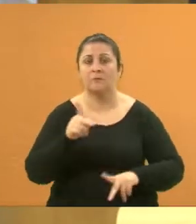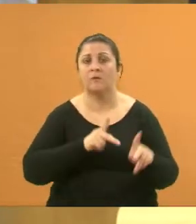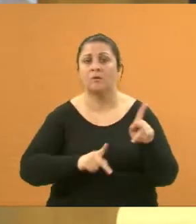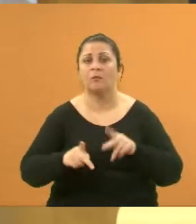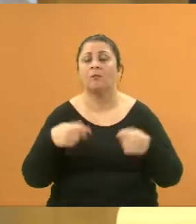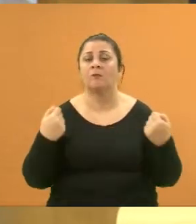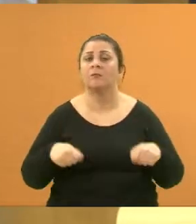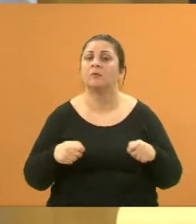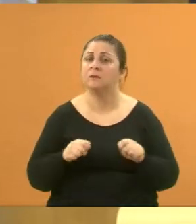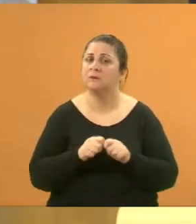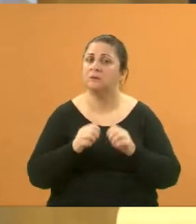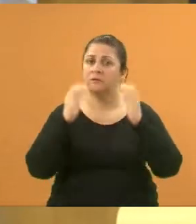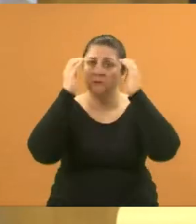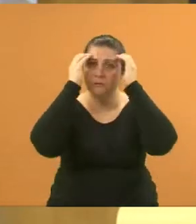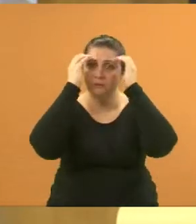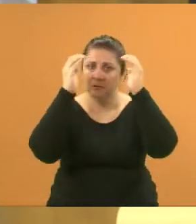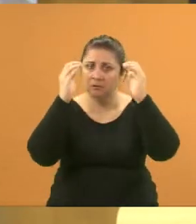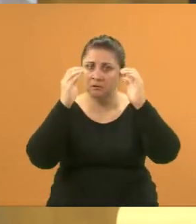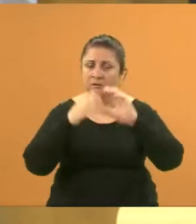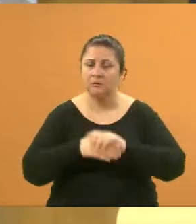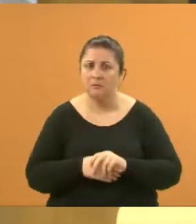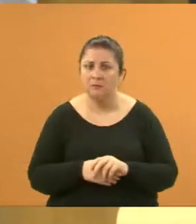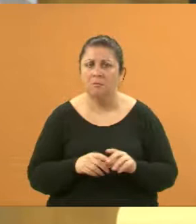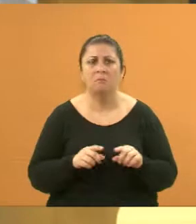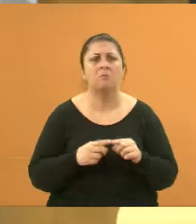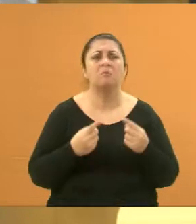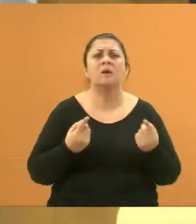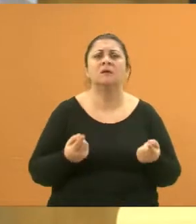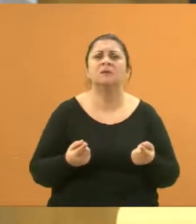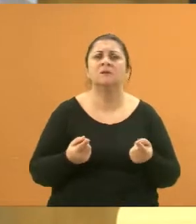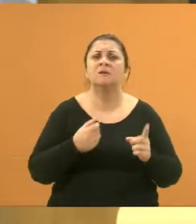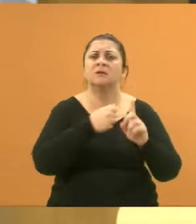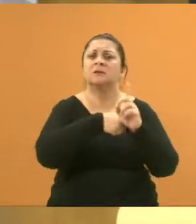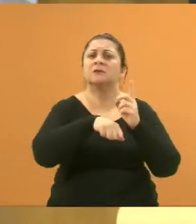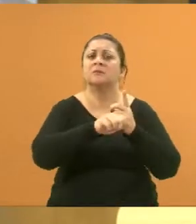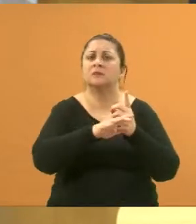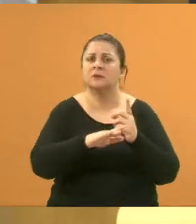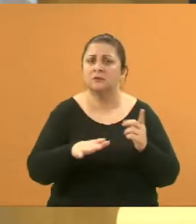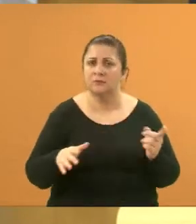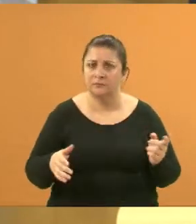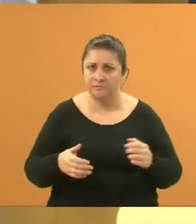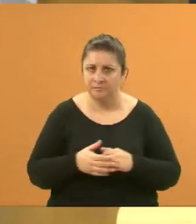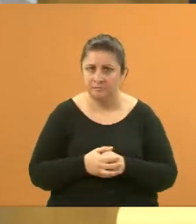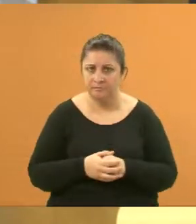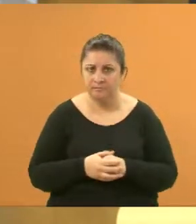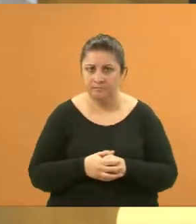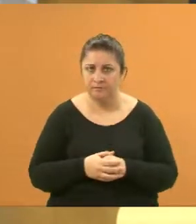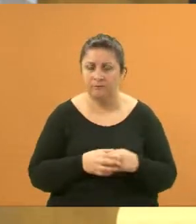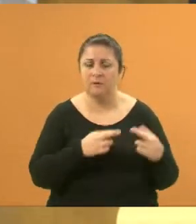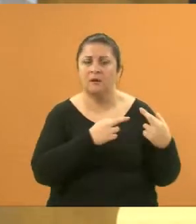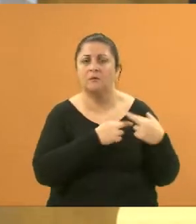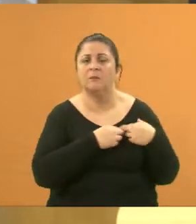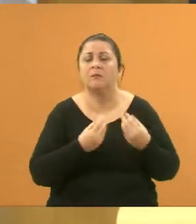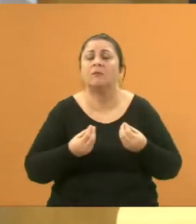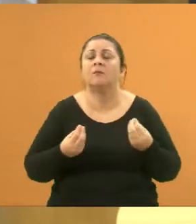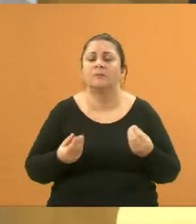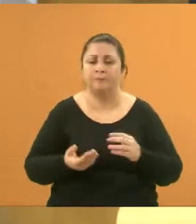que fazer os seus deveres. Mas e os deveres da administração? Como que